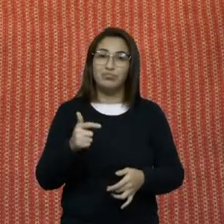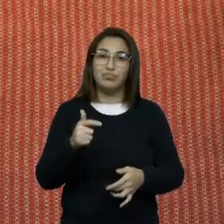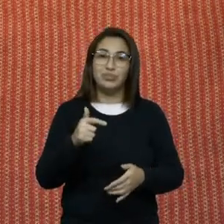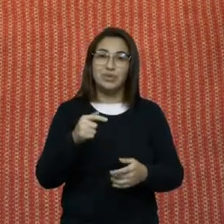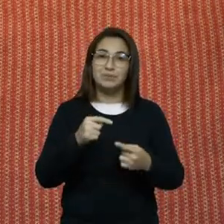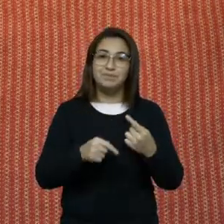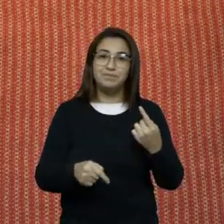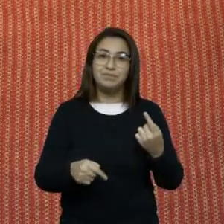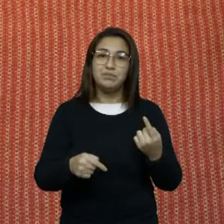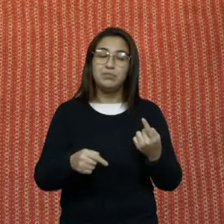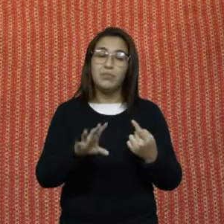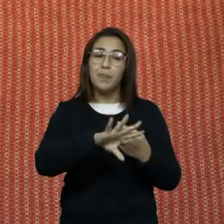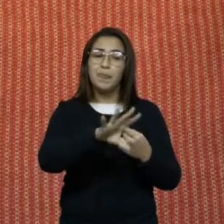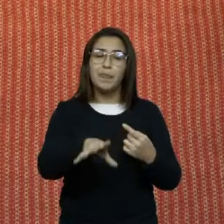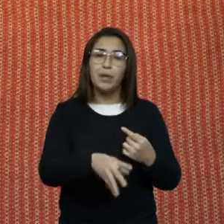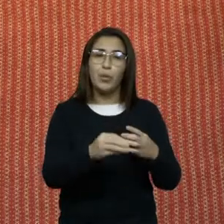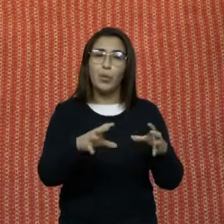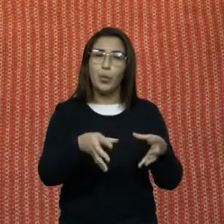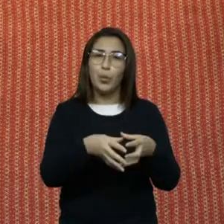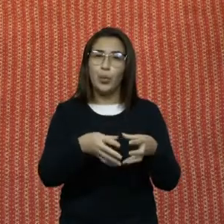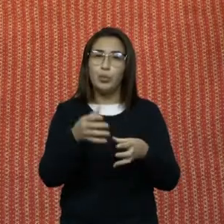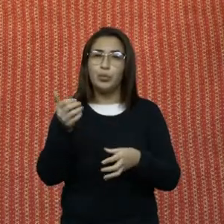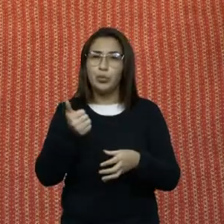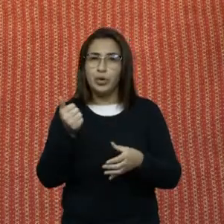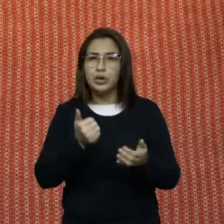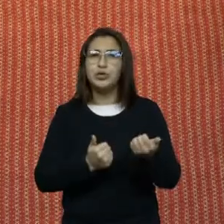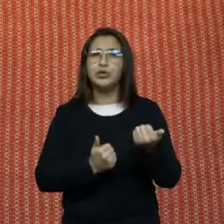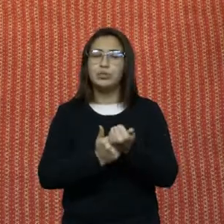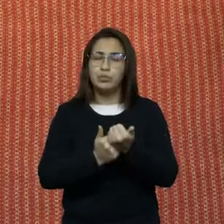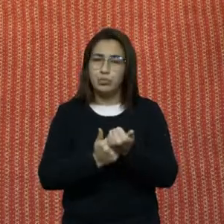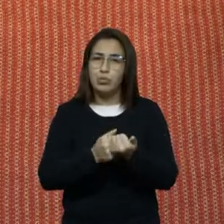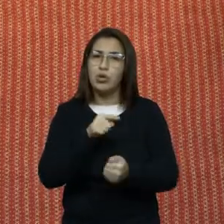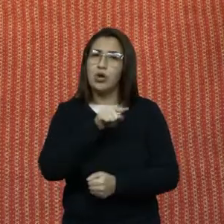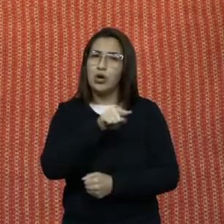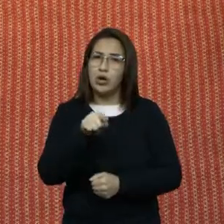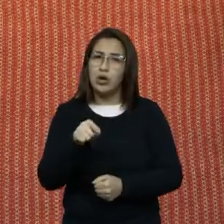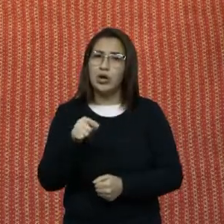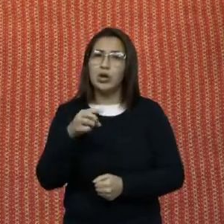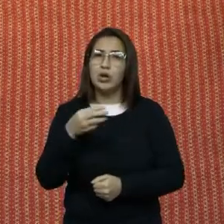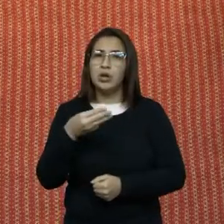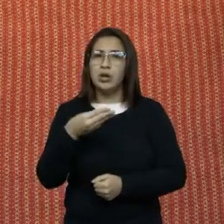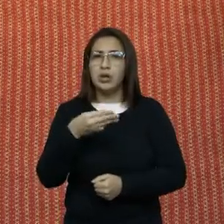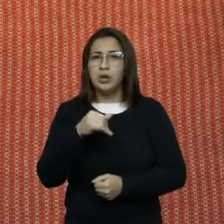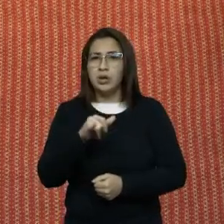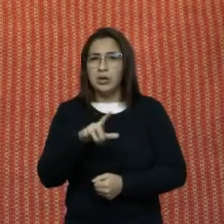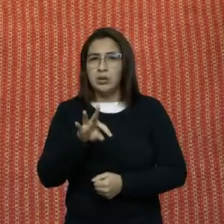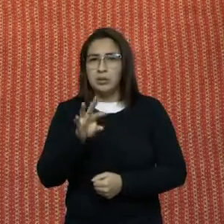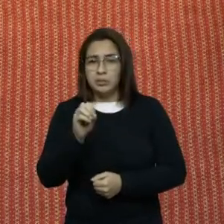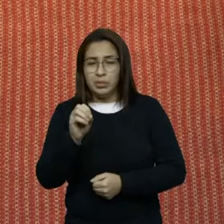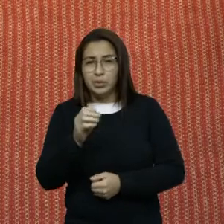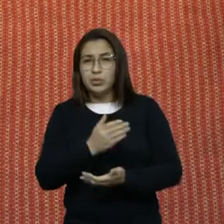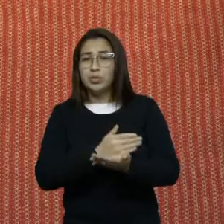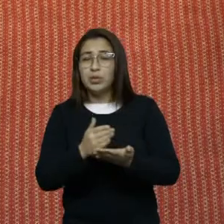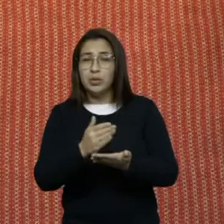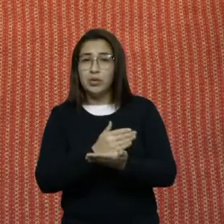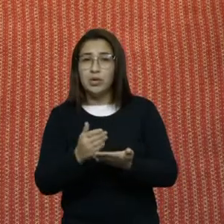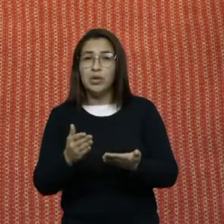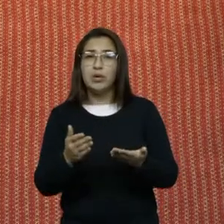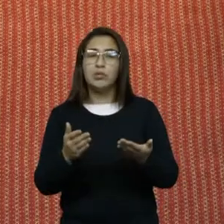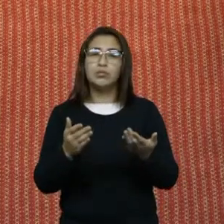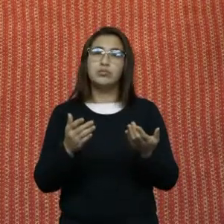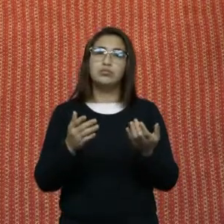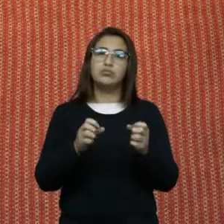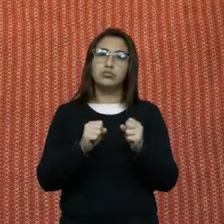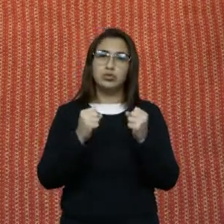as emendas apresentadas pelo Deputado Milton ovos apoia aquilo que alguns deputados aqui estão tentando fazer porque é menos imposto na